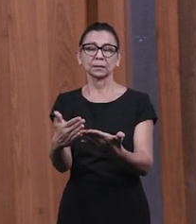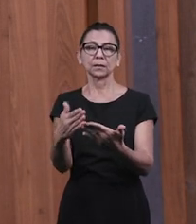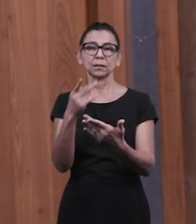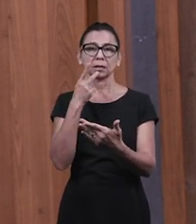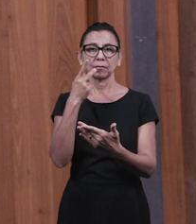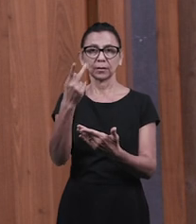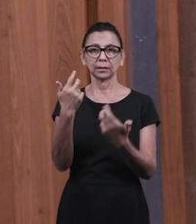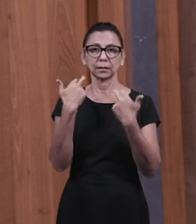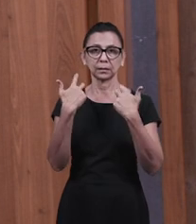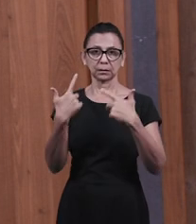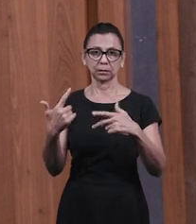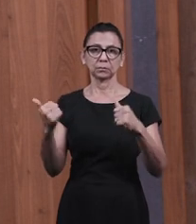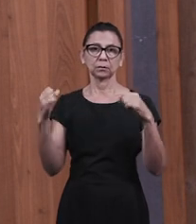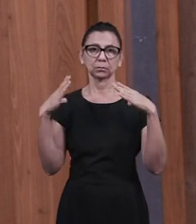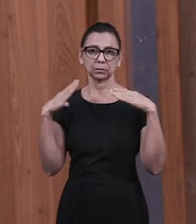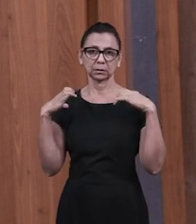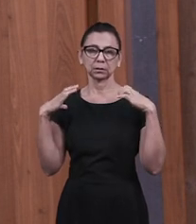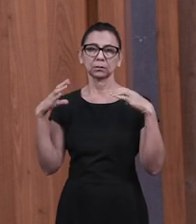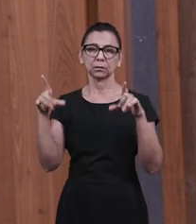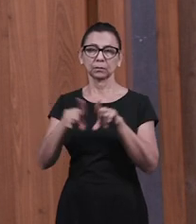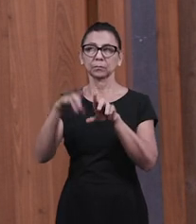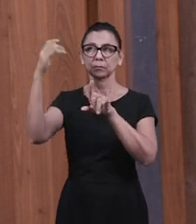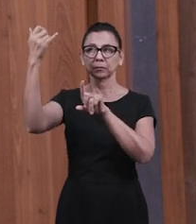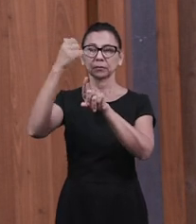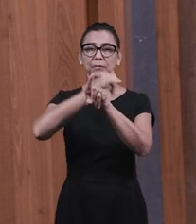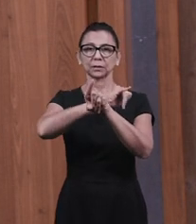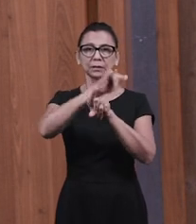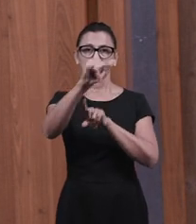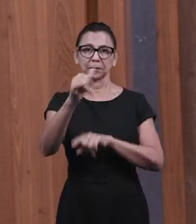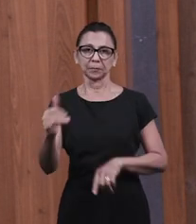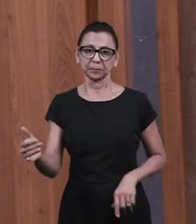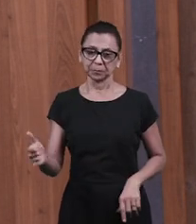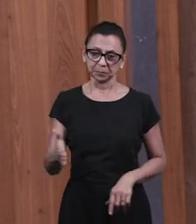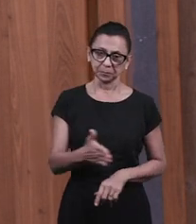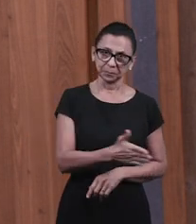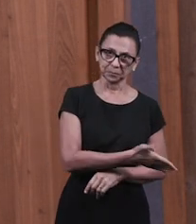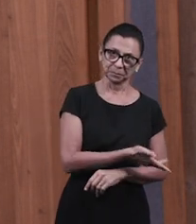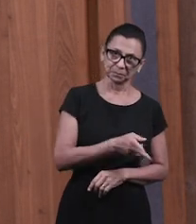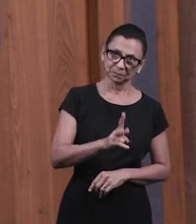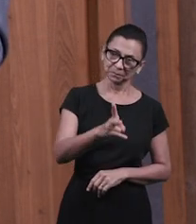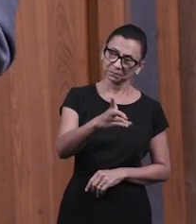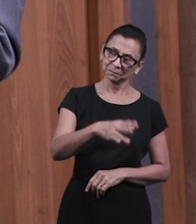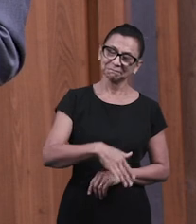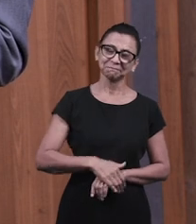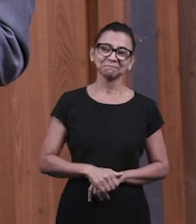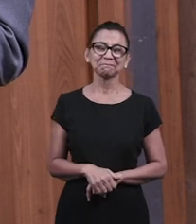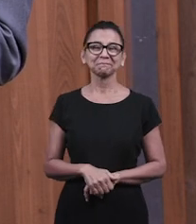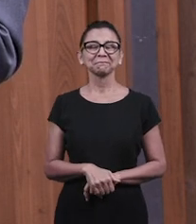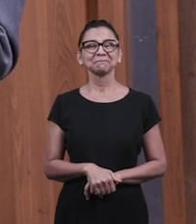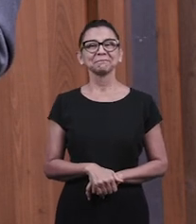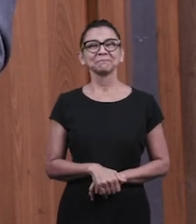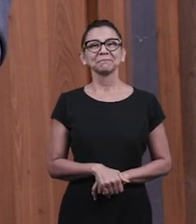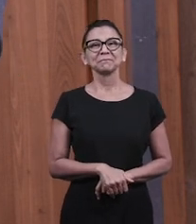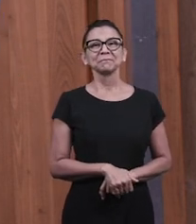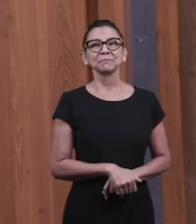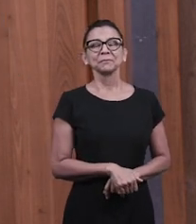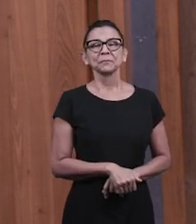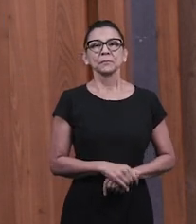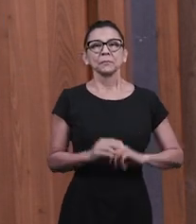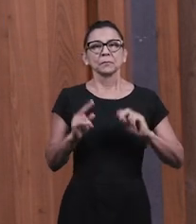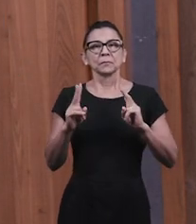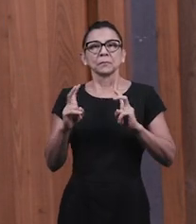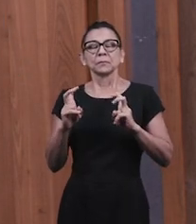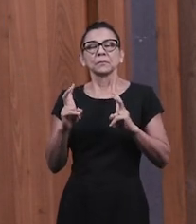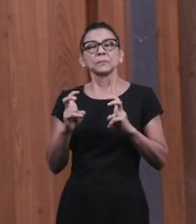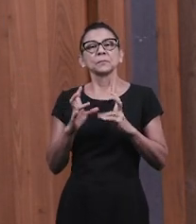citado o texto da palavra do Senhor. Glória a Deus. Vamos dar sequência agora. E a nossa sequência, nós temos agora ainda